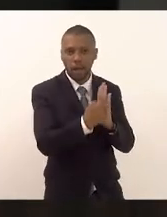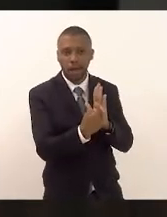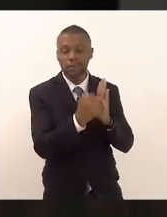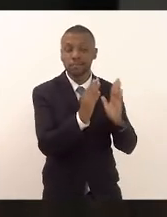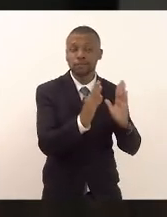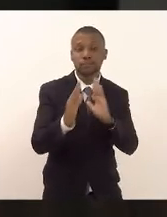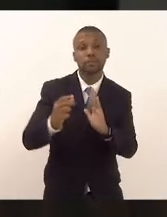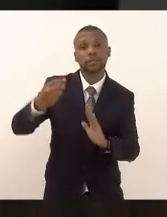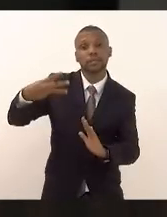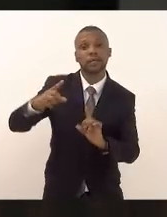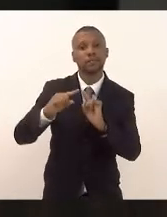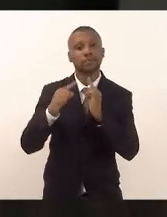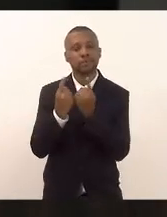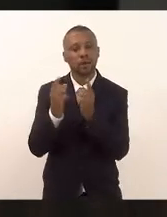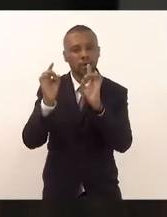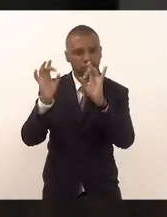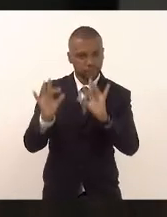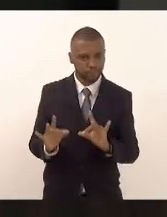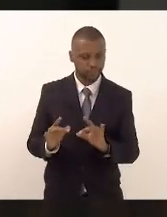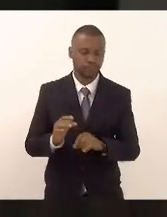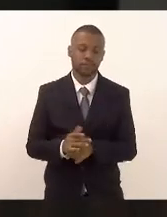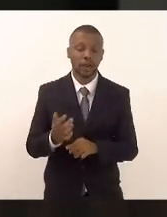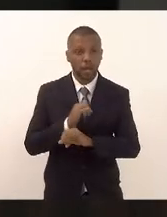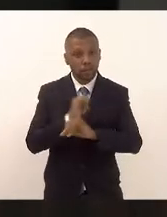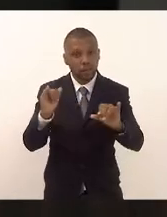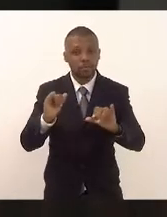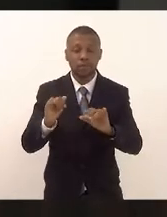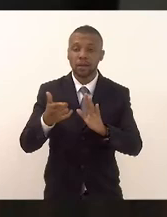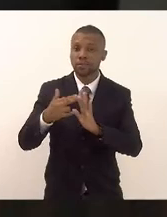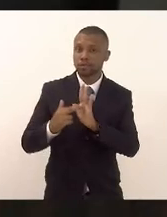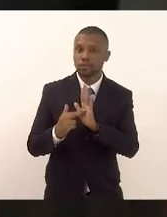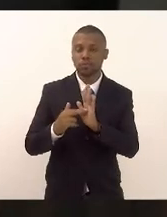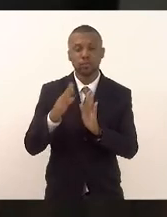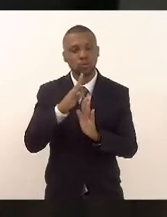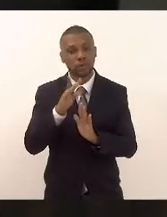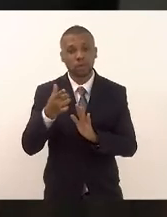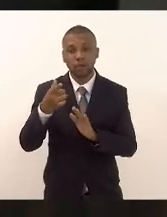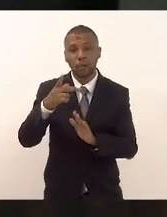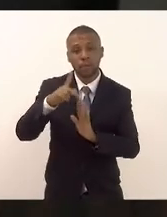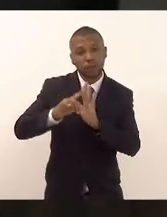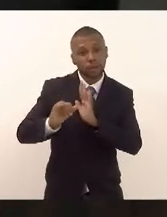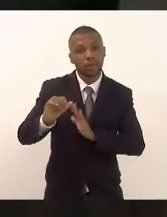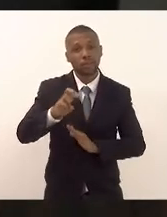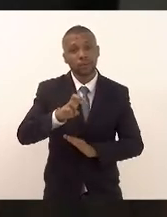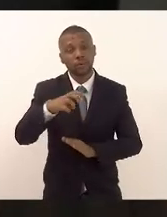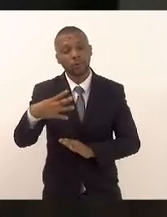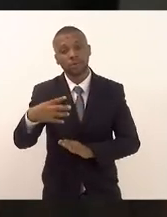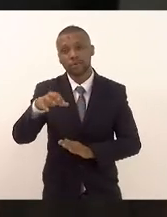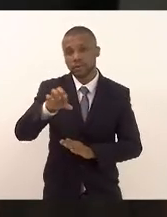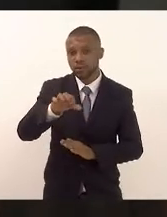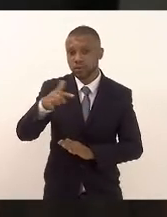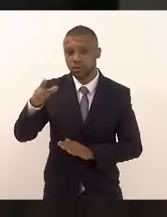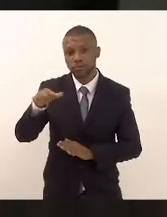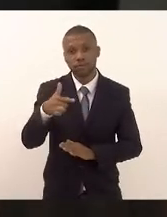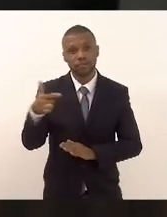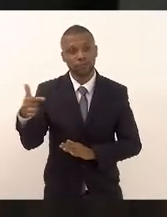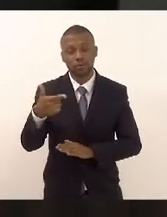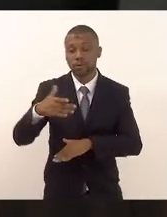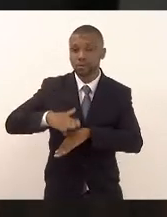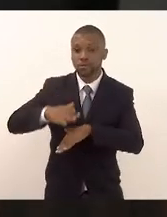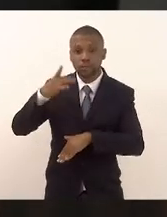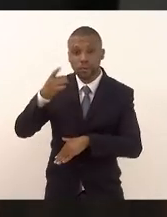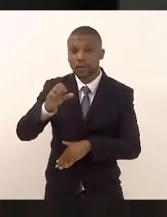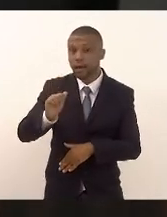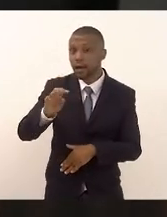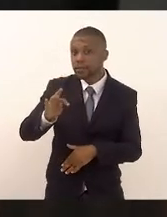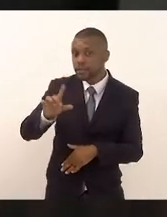terceira sessão extraordinária. Anuncio, em regime de urgência e discussão, o único projeto de lei 5492 de 22, de autoria do deputado Átila Nunes,